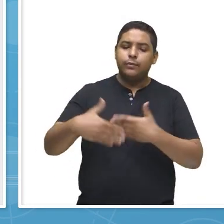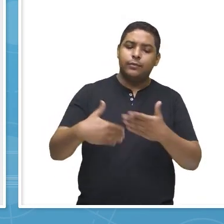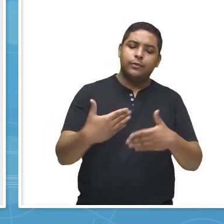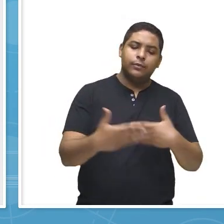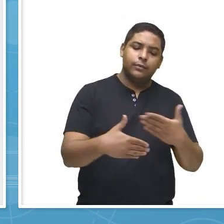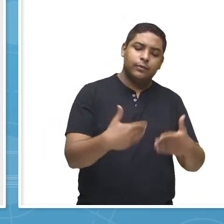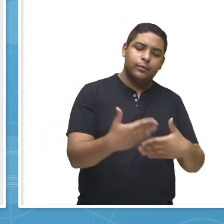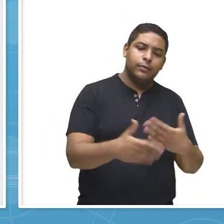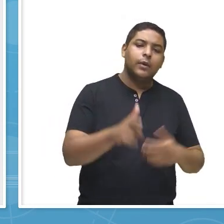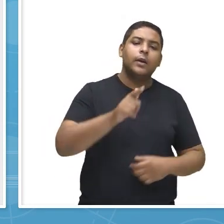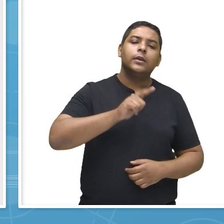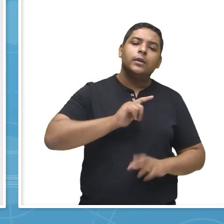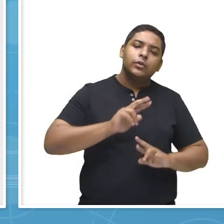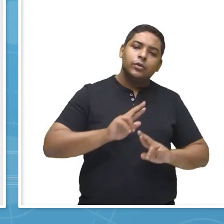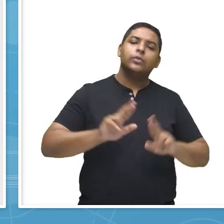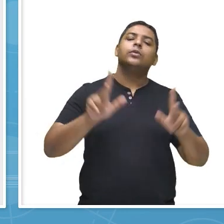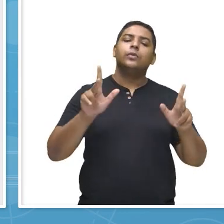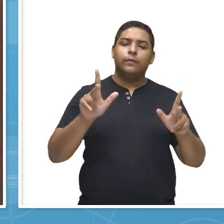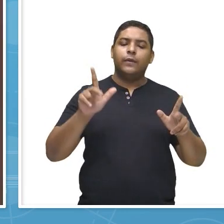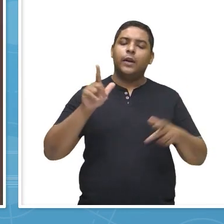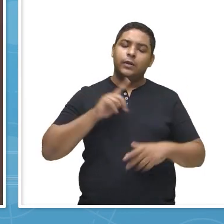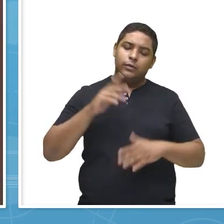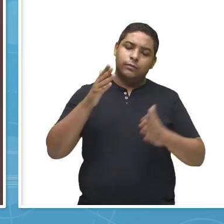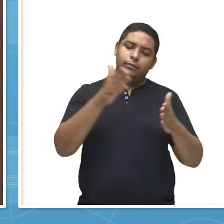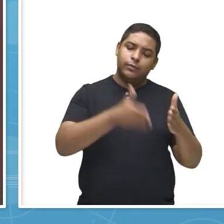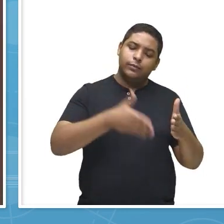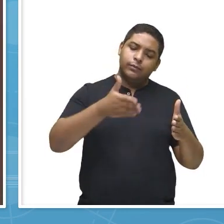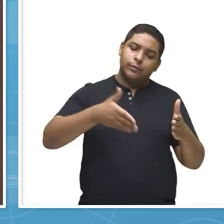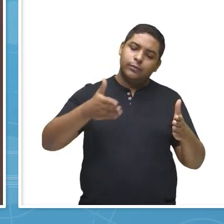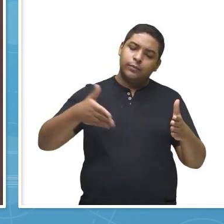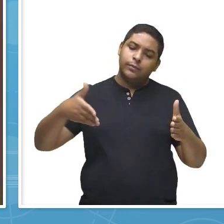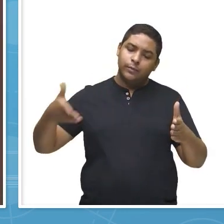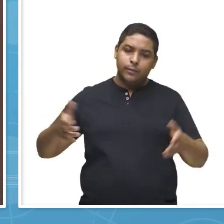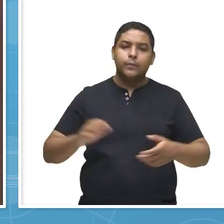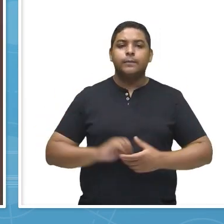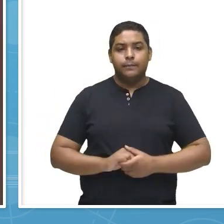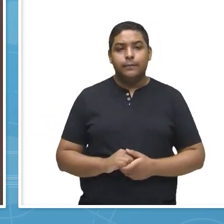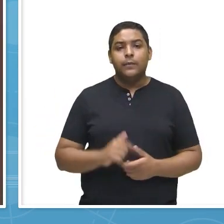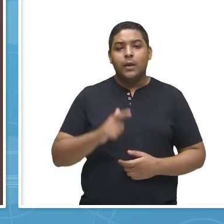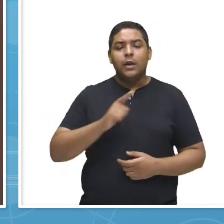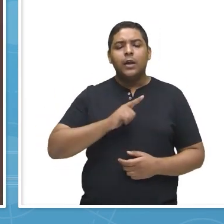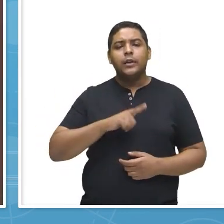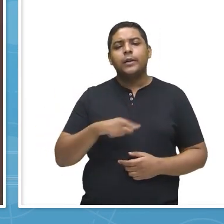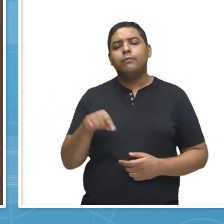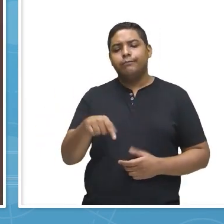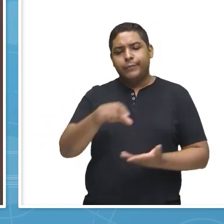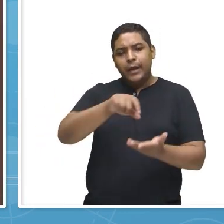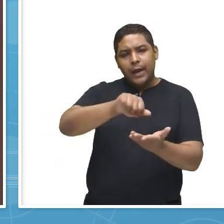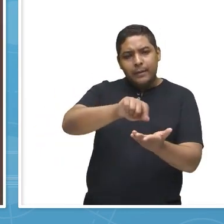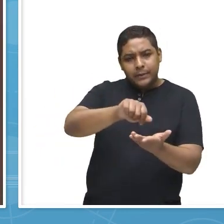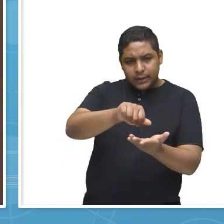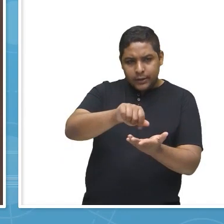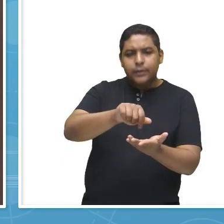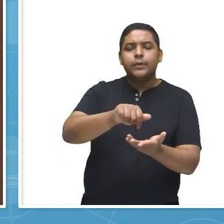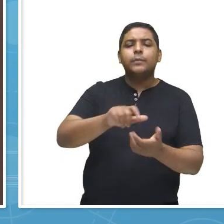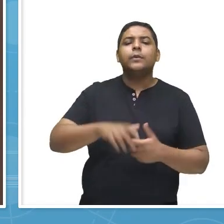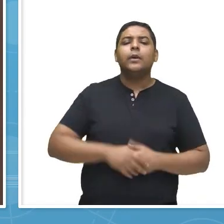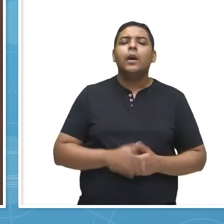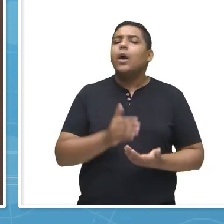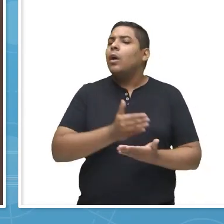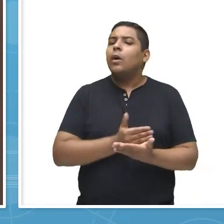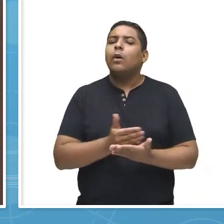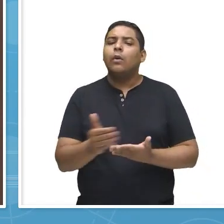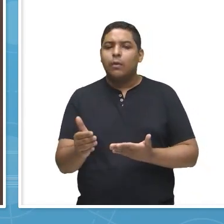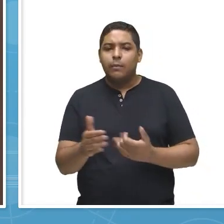passa por diferentes fases, tá? Então, esse sistema capitalista, ele começa com a